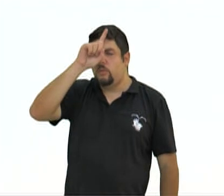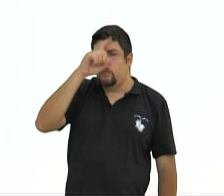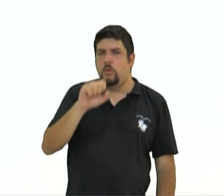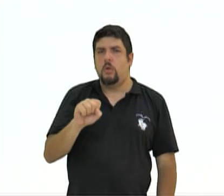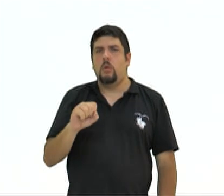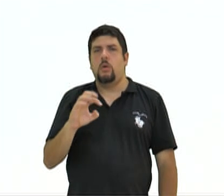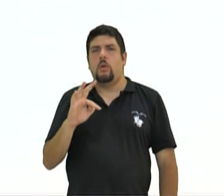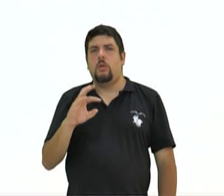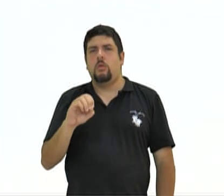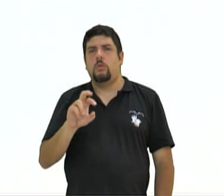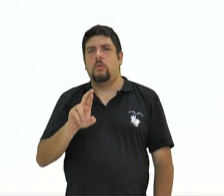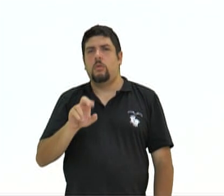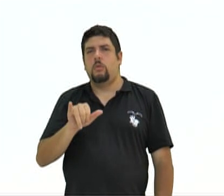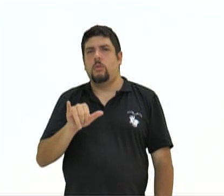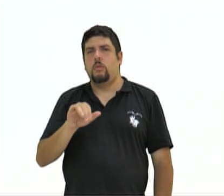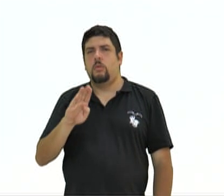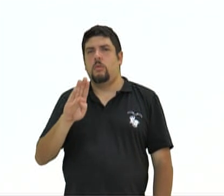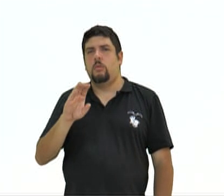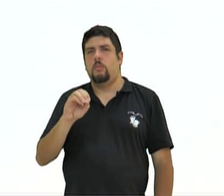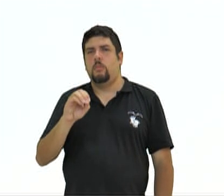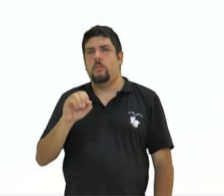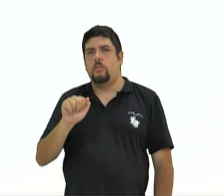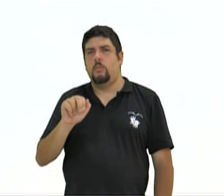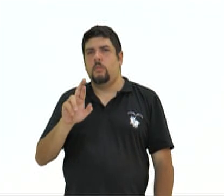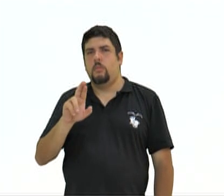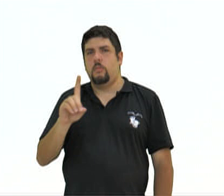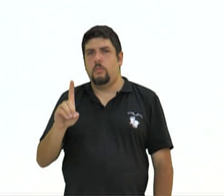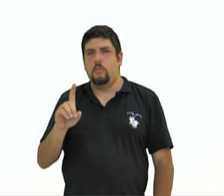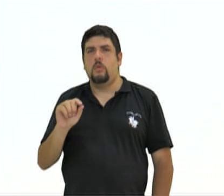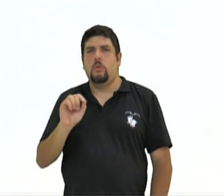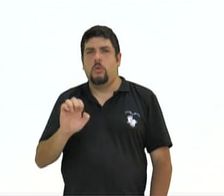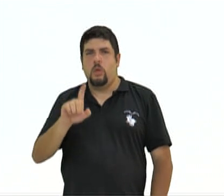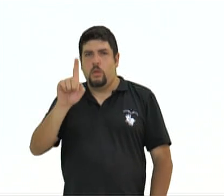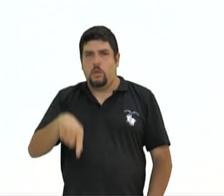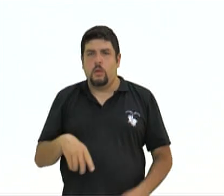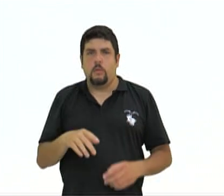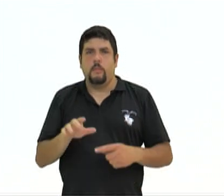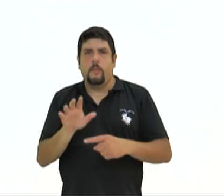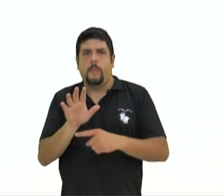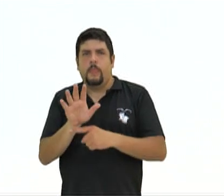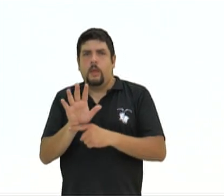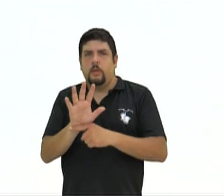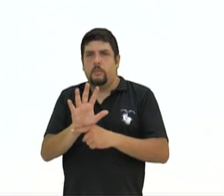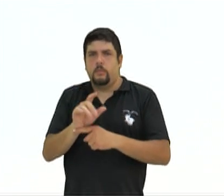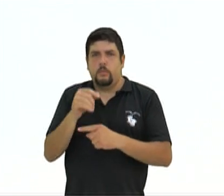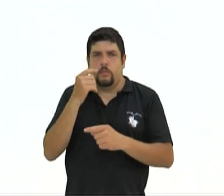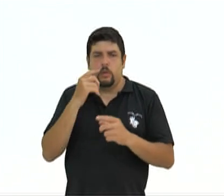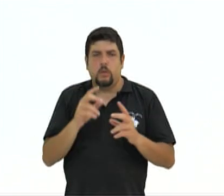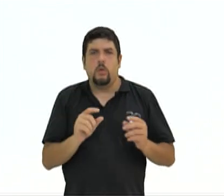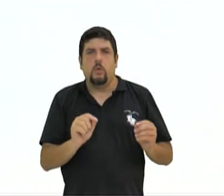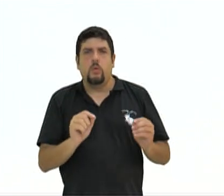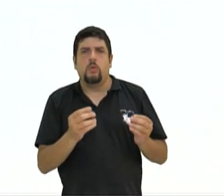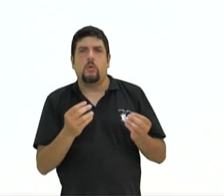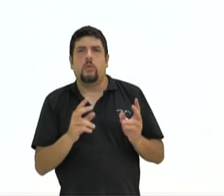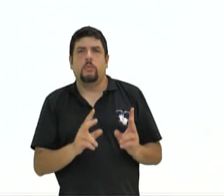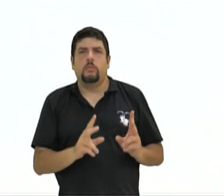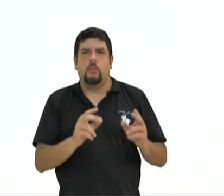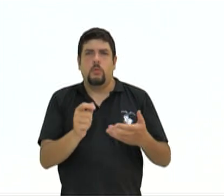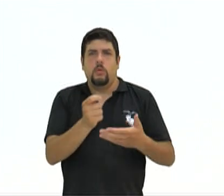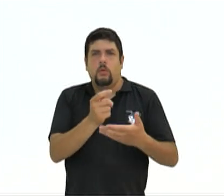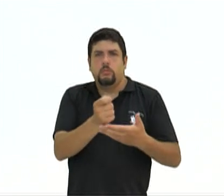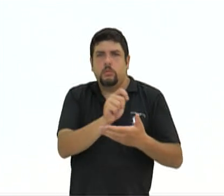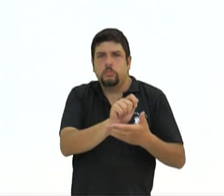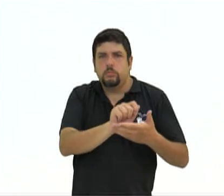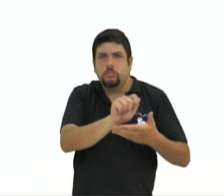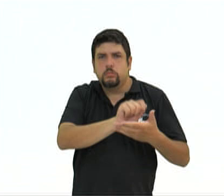nenhuma cena, lembra que a gente falou do roteiro? Ele não criava nenhuma cena sem antes esboçá-la. O que é o storyboard? É você pegar e desenhar